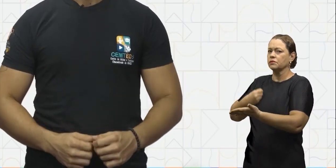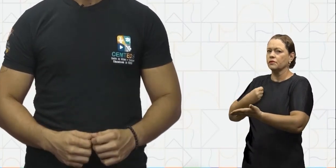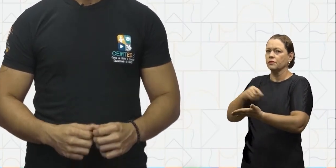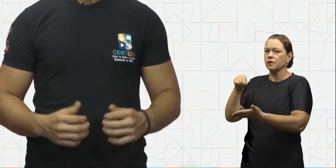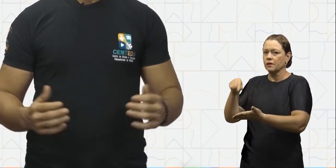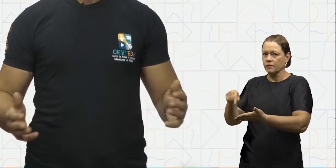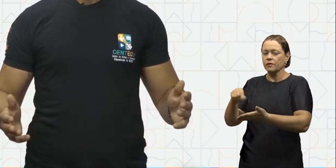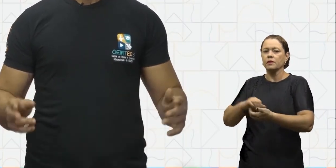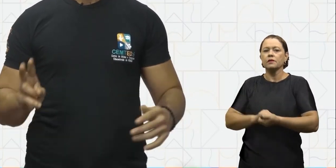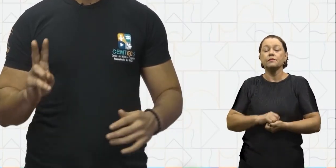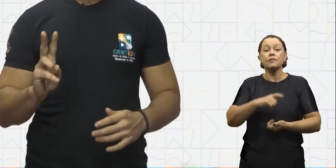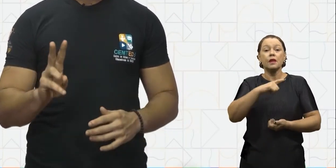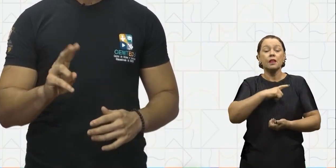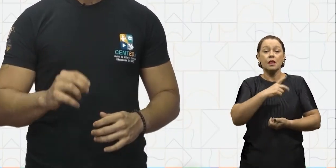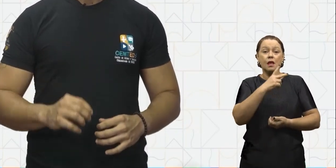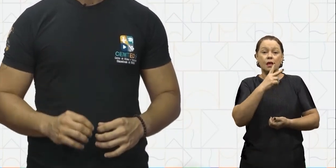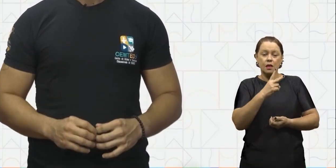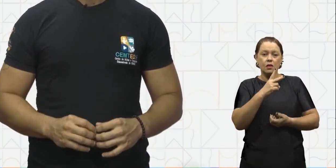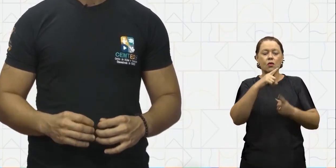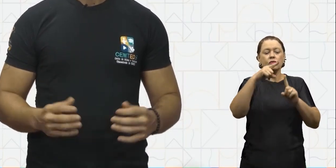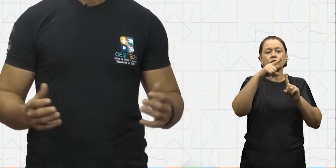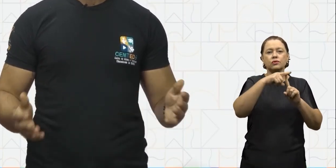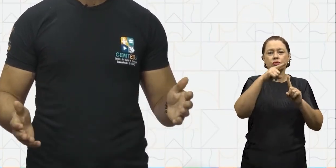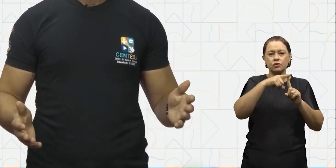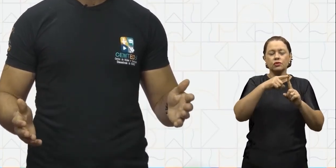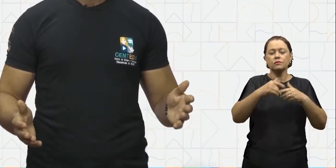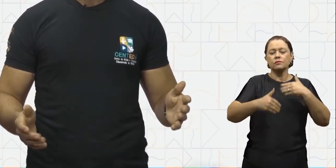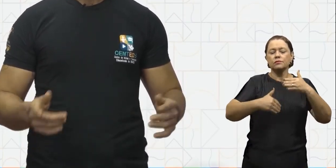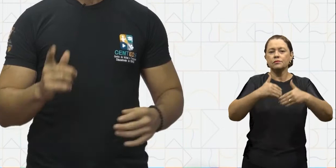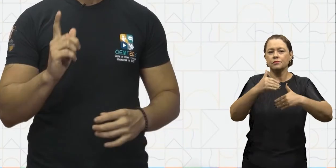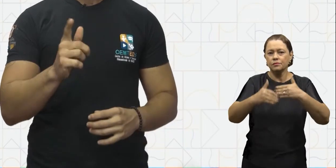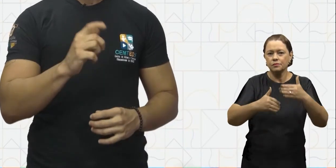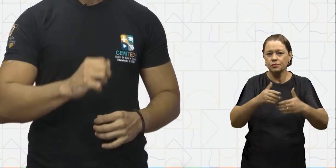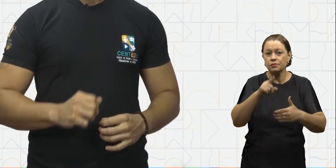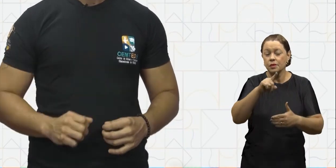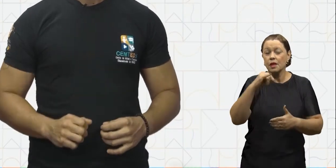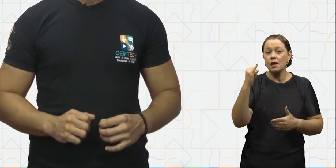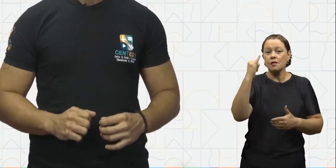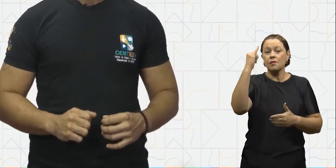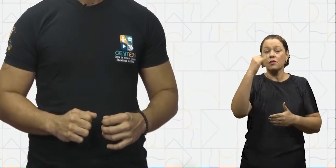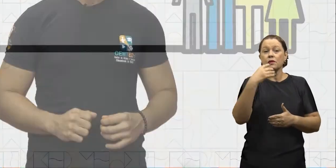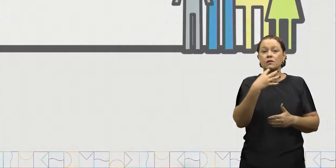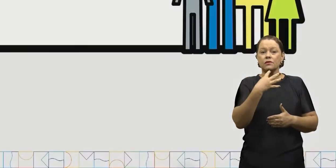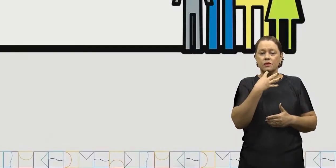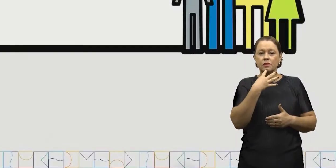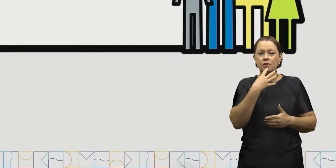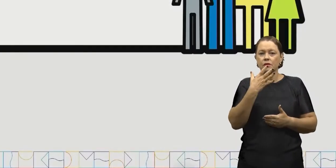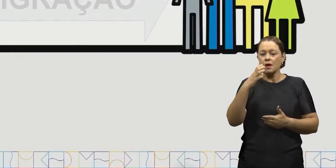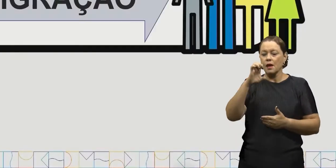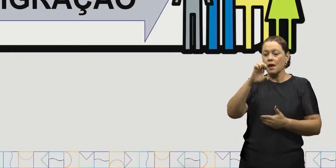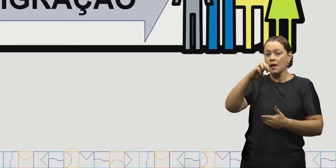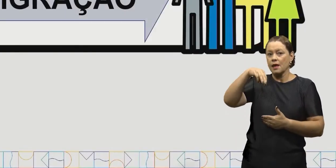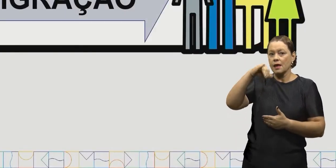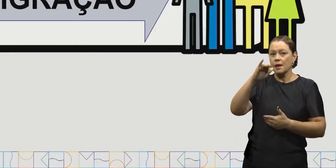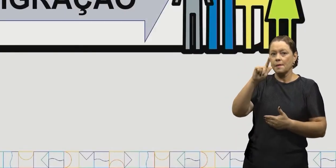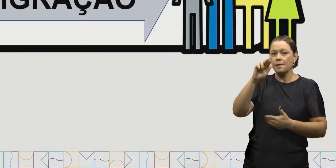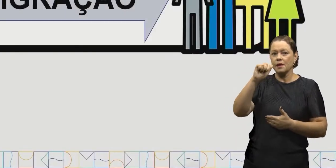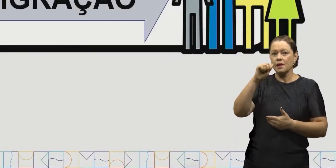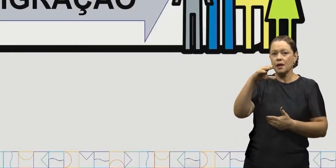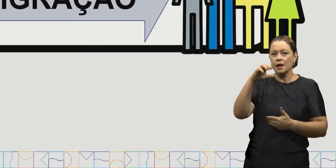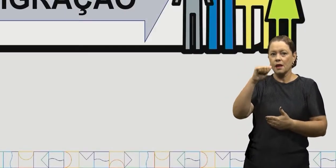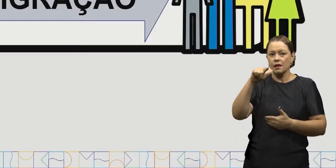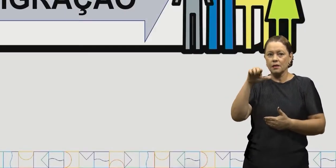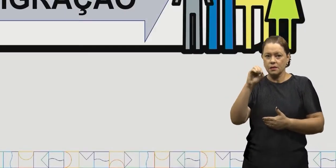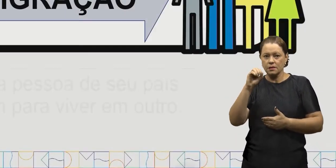origem. Existem dois termos relacionados à migração que é importante que você conheça. A emigração